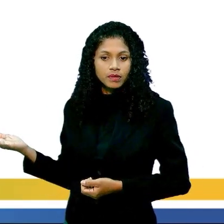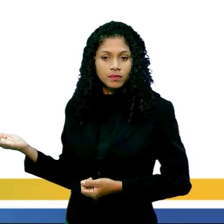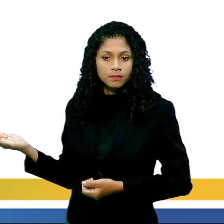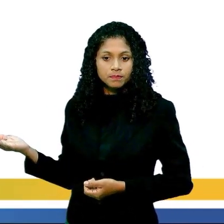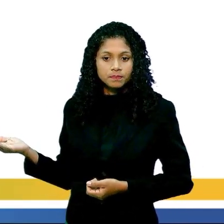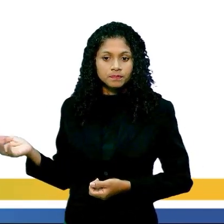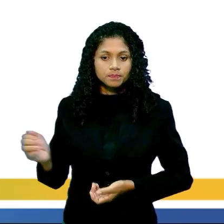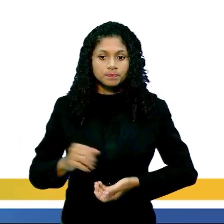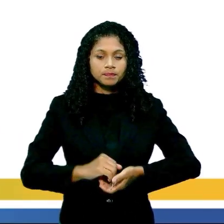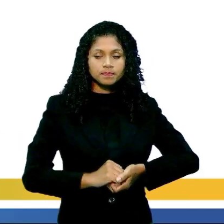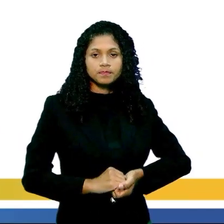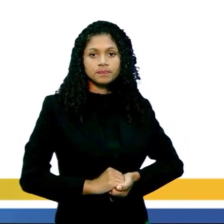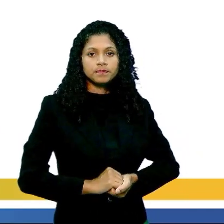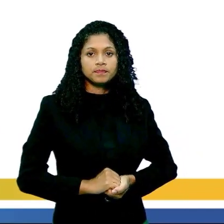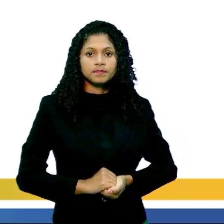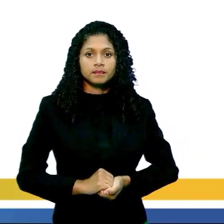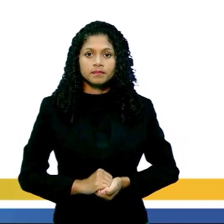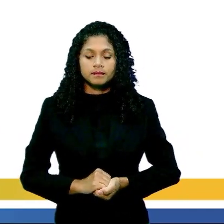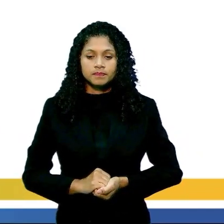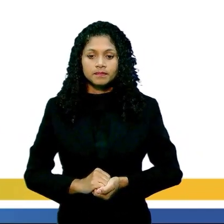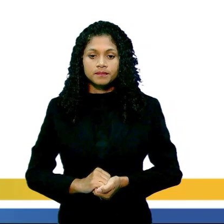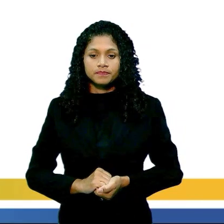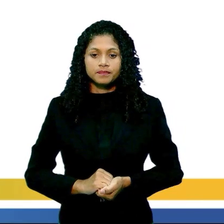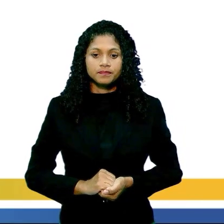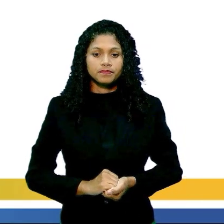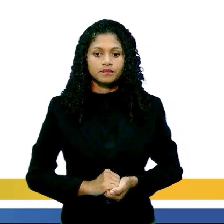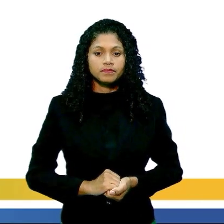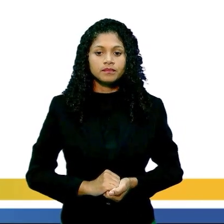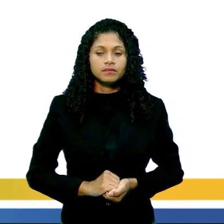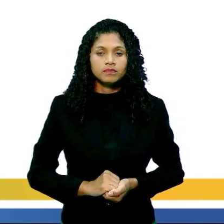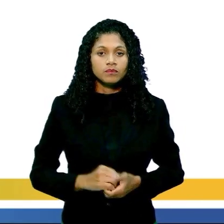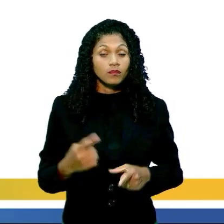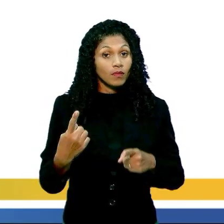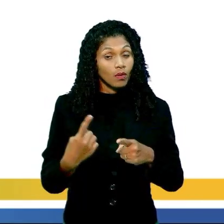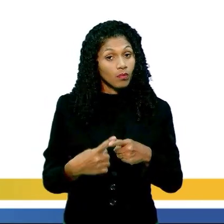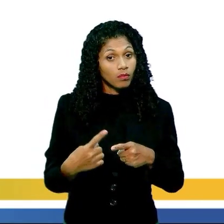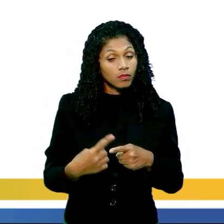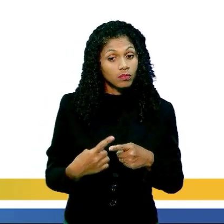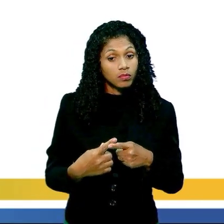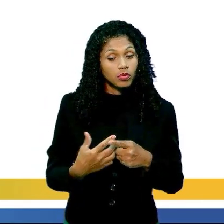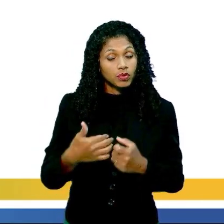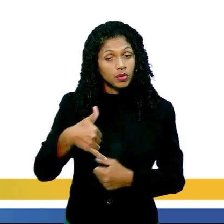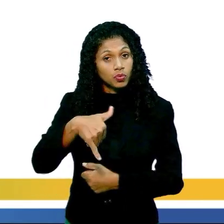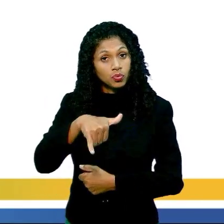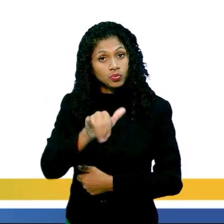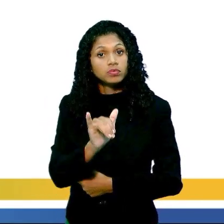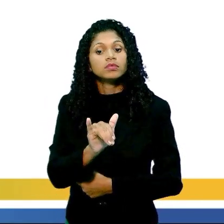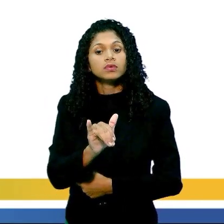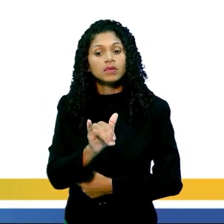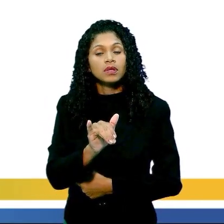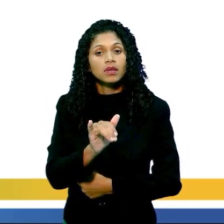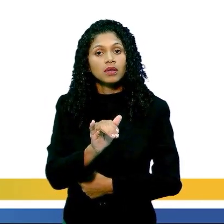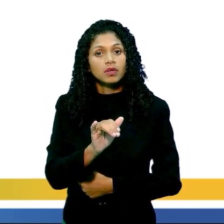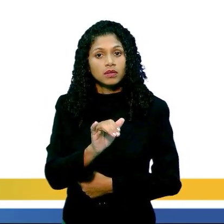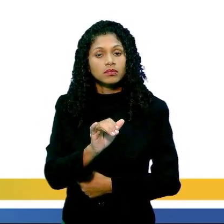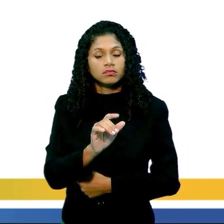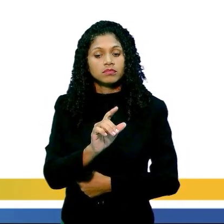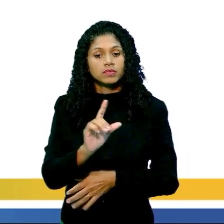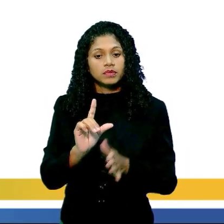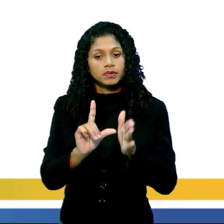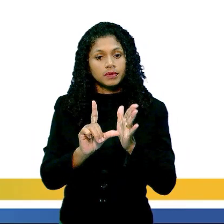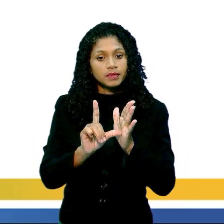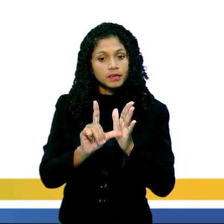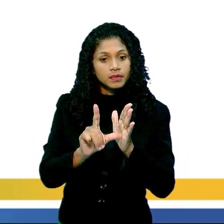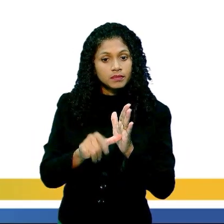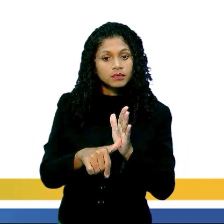colocar apenas o S ao final do verbo, ok? Porque ele está, o Y ele está precedido de uma vogal,